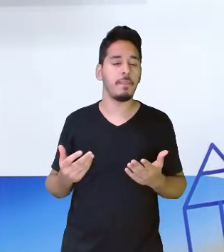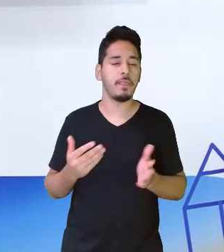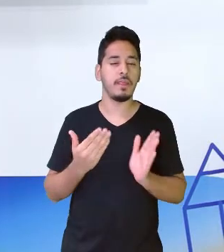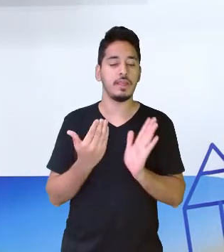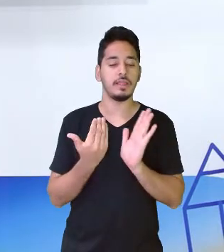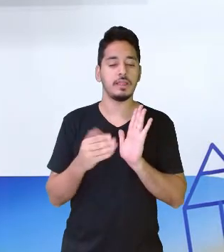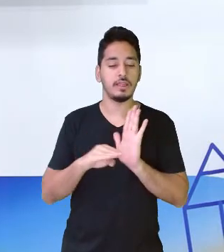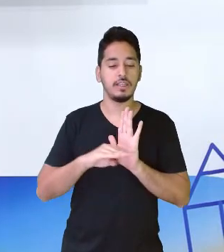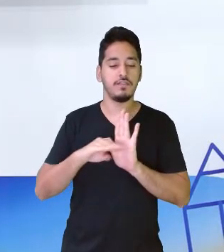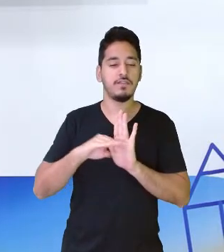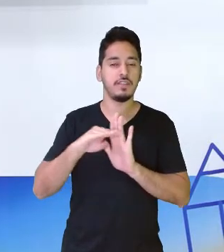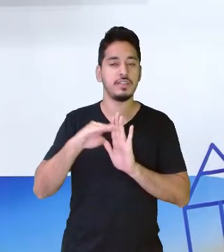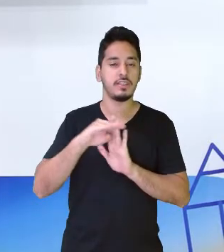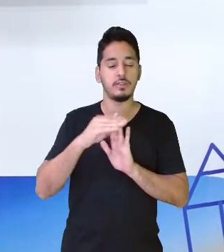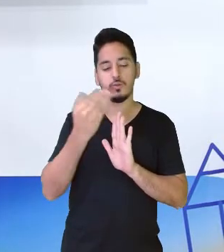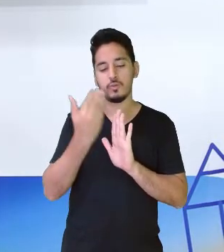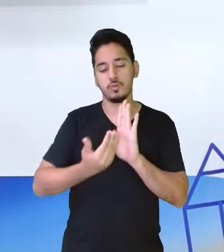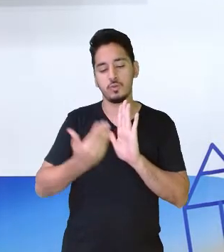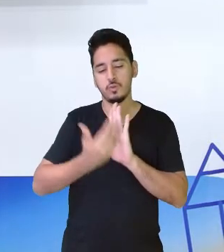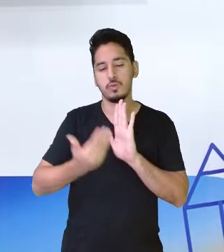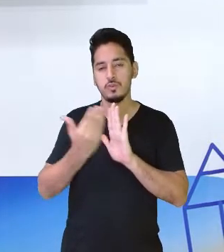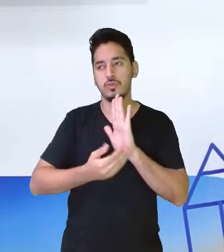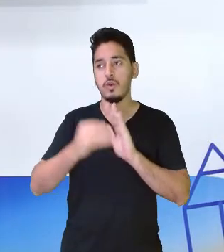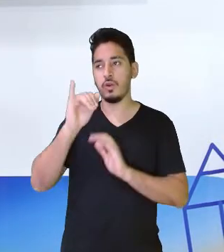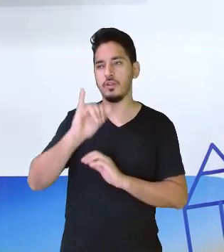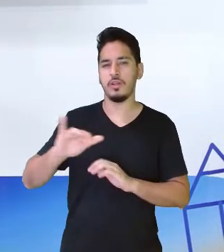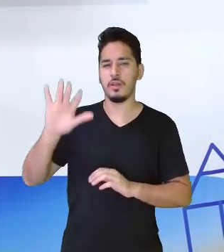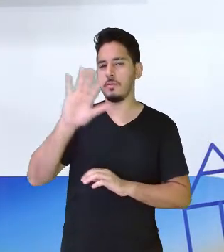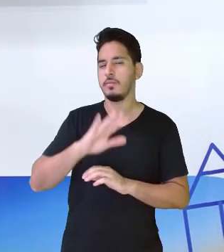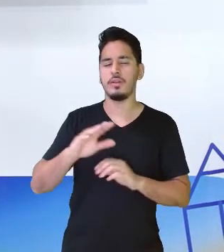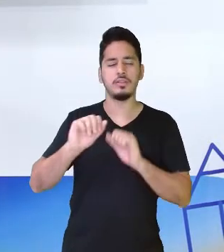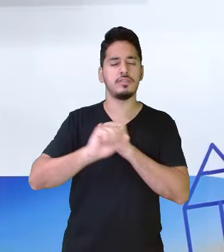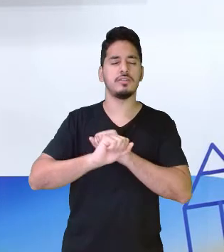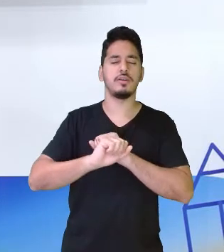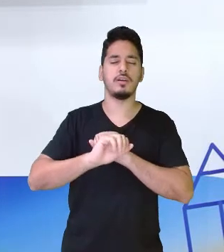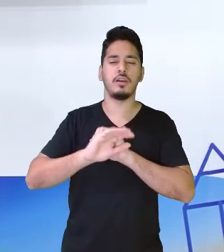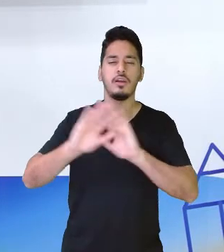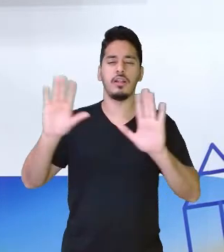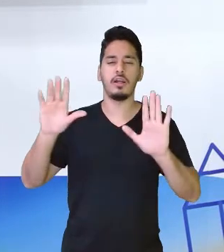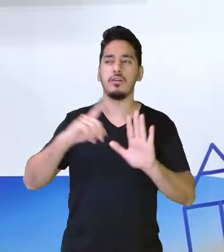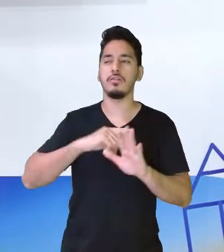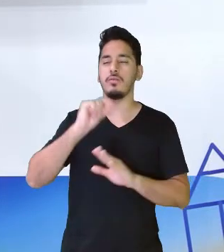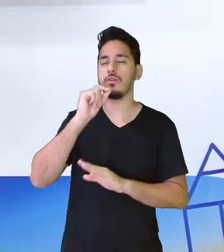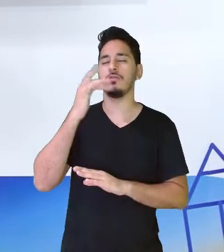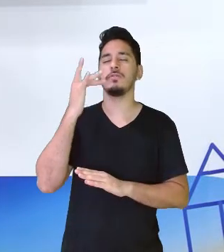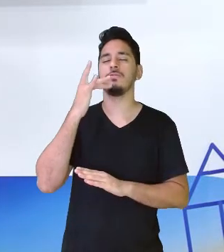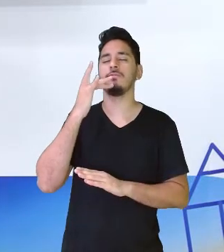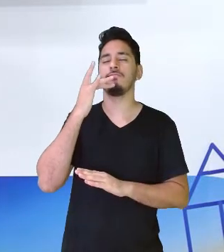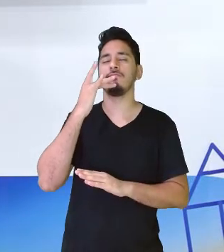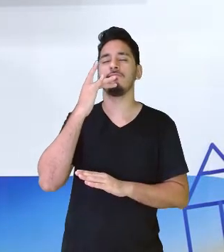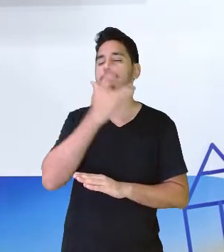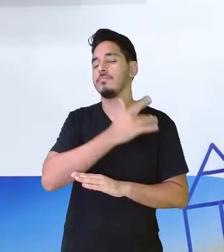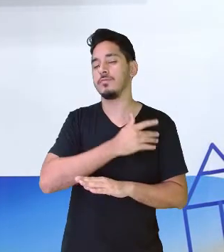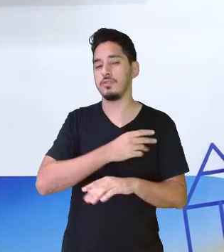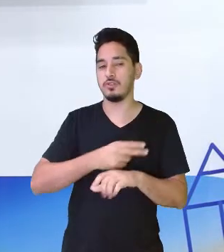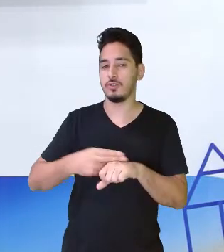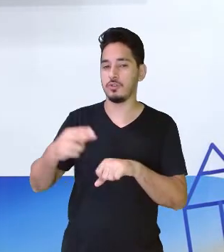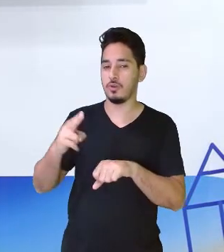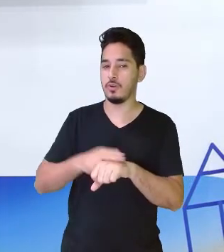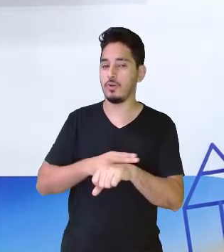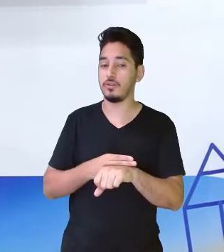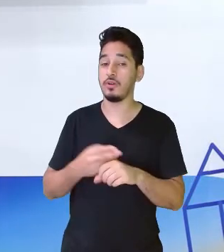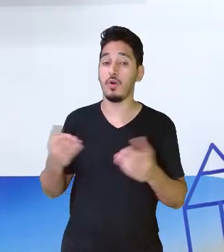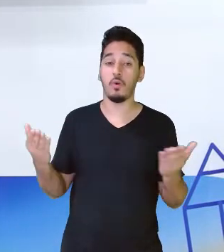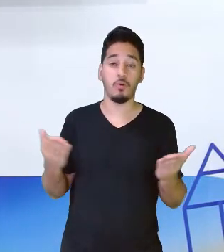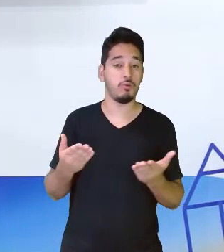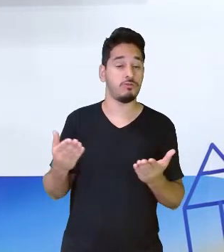dividir algo, não é isso? Na imagem fica claro, eu tenho uma deliciosa barra de chocolate, hoje